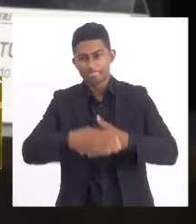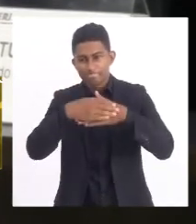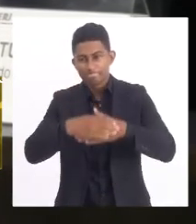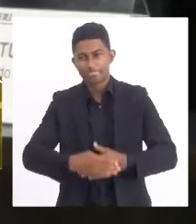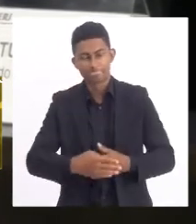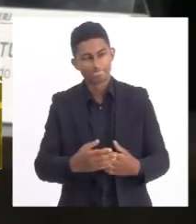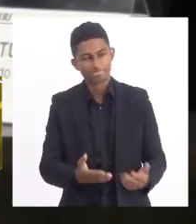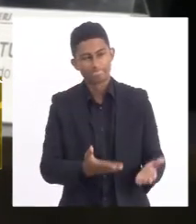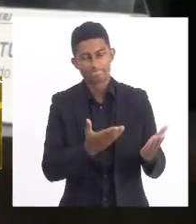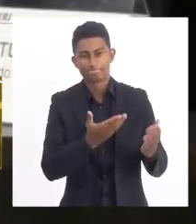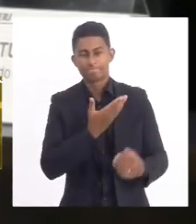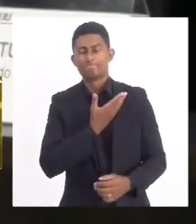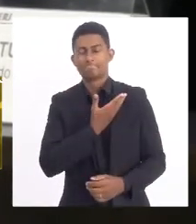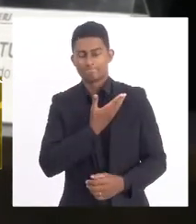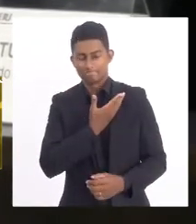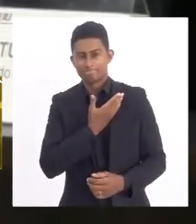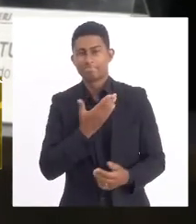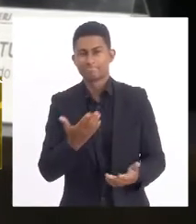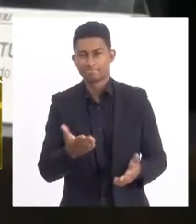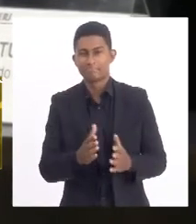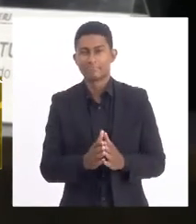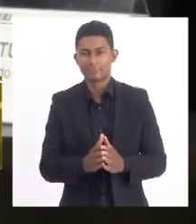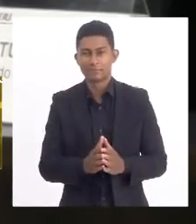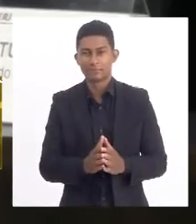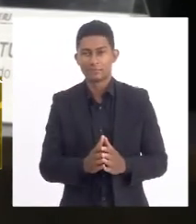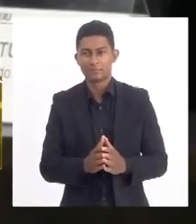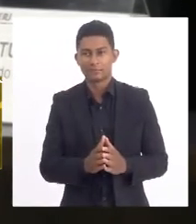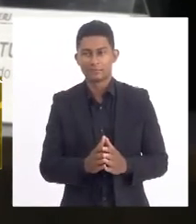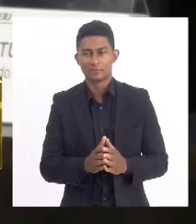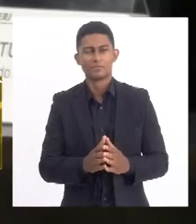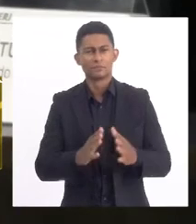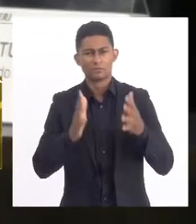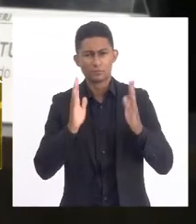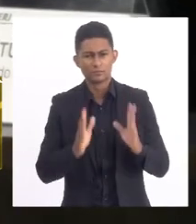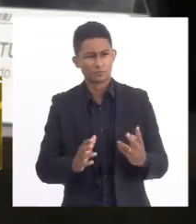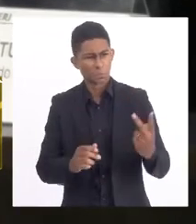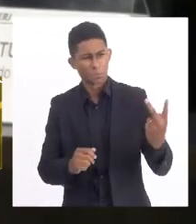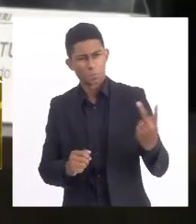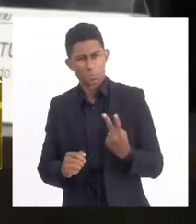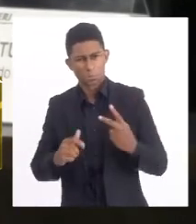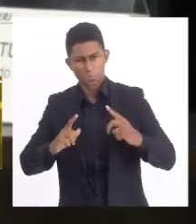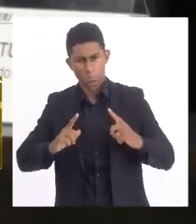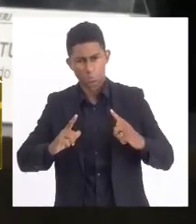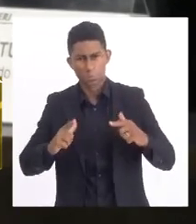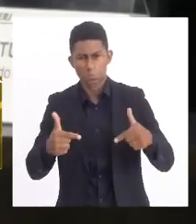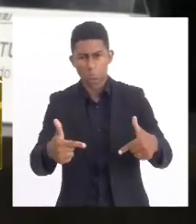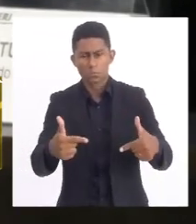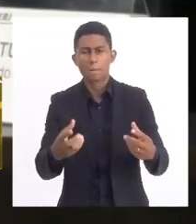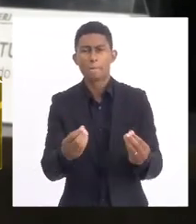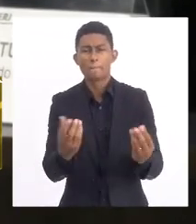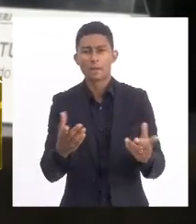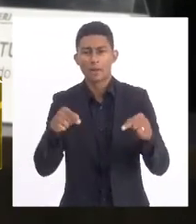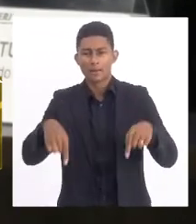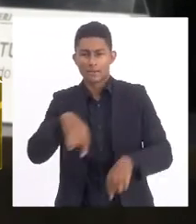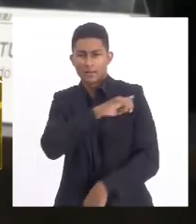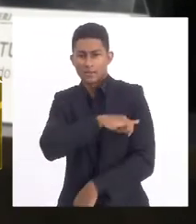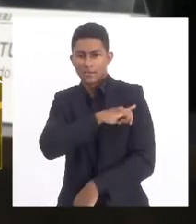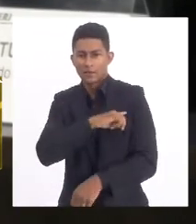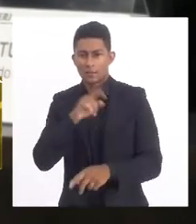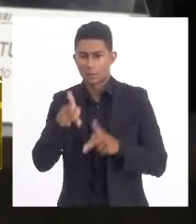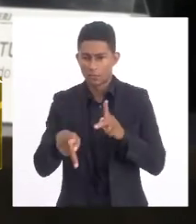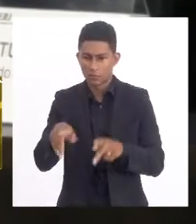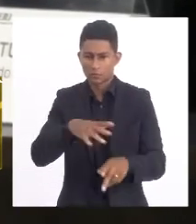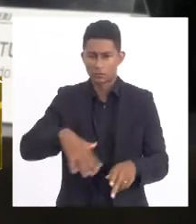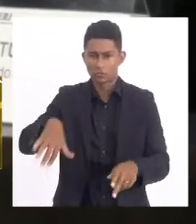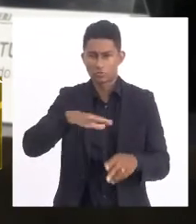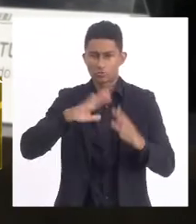da Fecomércio em que temos realizado várias iniciativas em conjunto em prol da população do Rio de Janeiro do Rio de